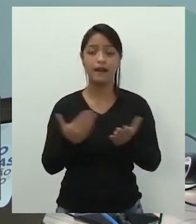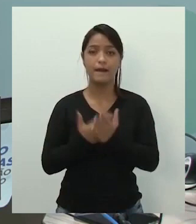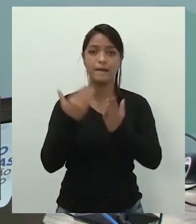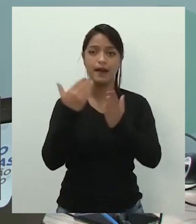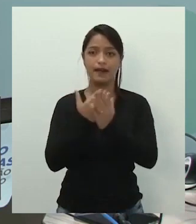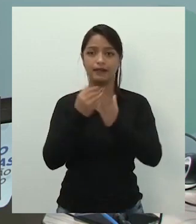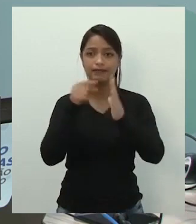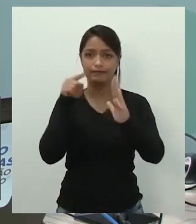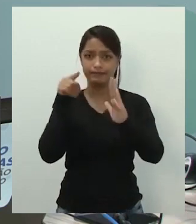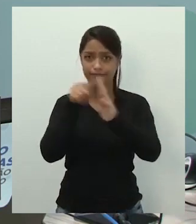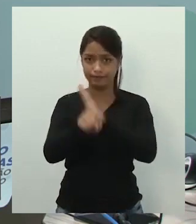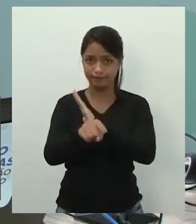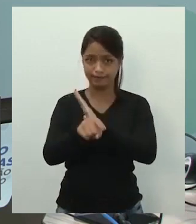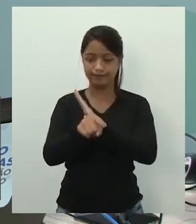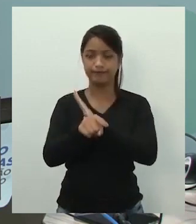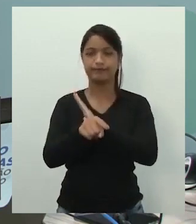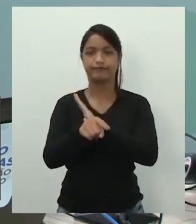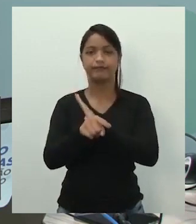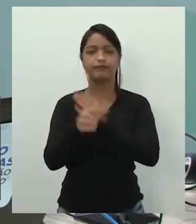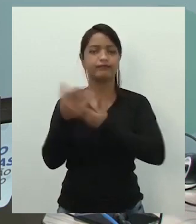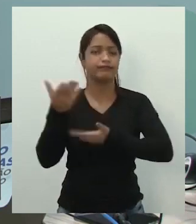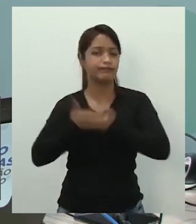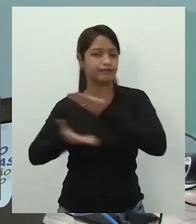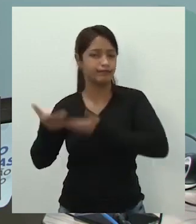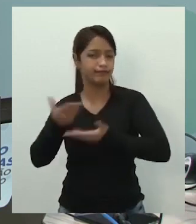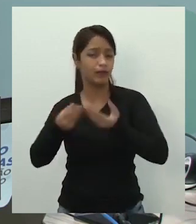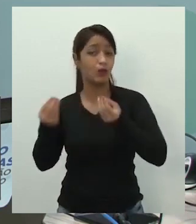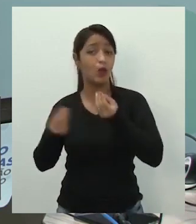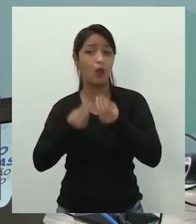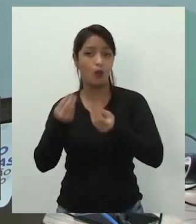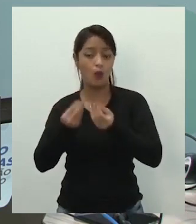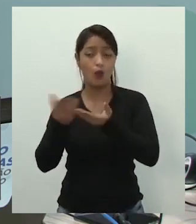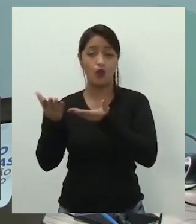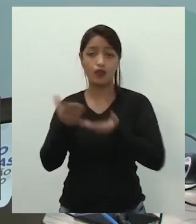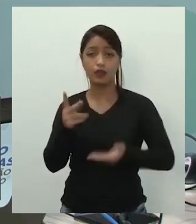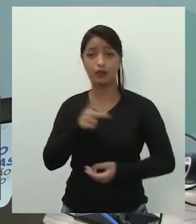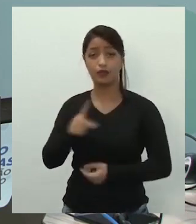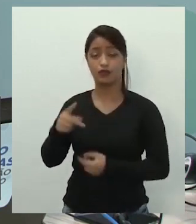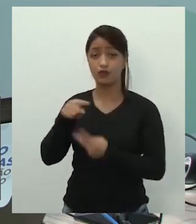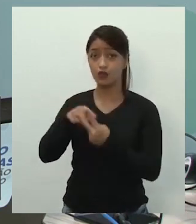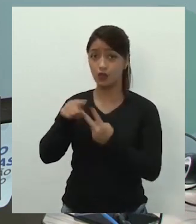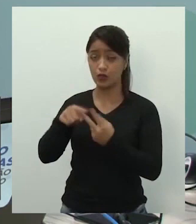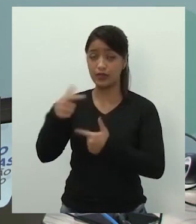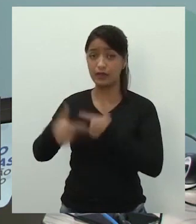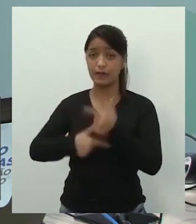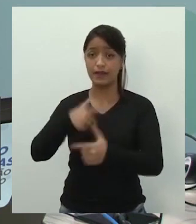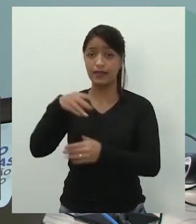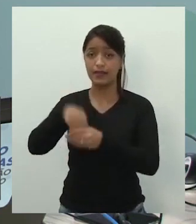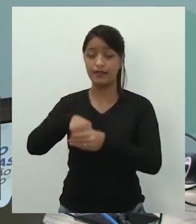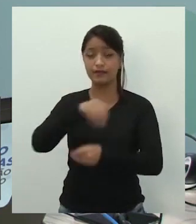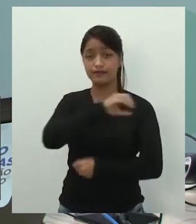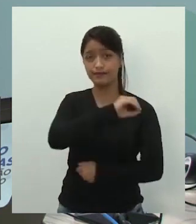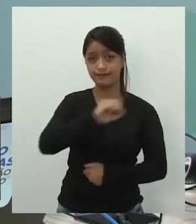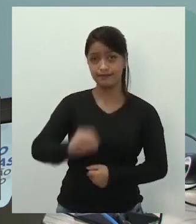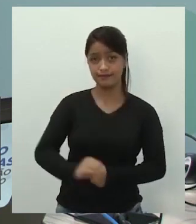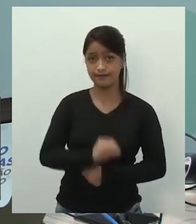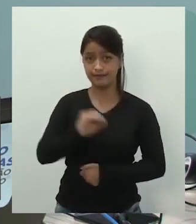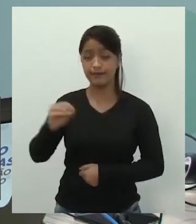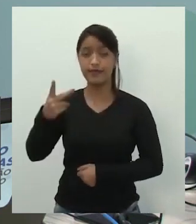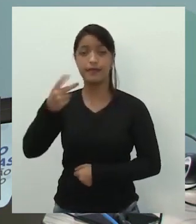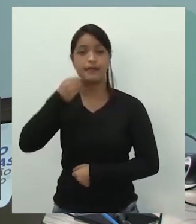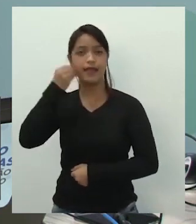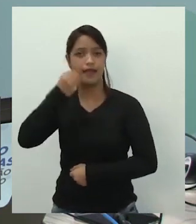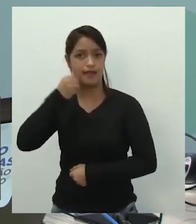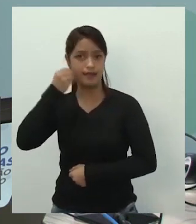interação, nós vamos chamar 2 professores que trabalham no Centro de Mídias para dar as suas